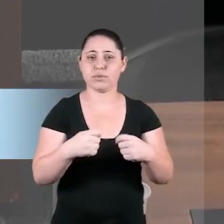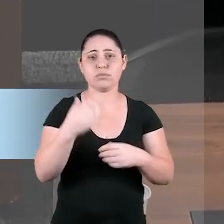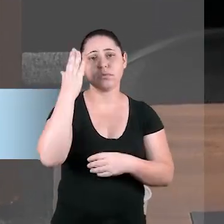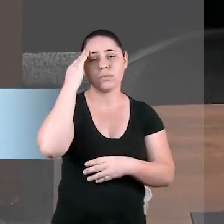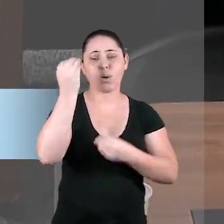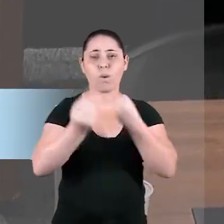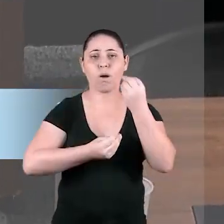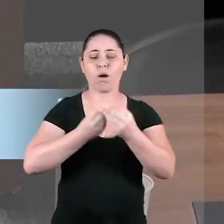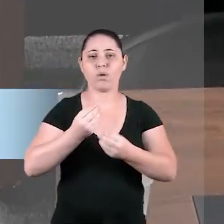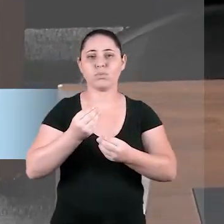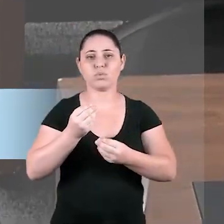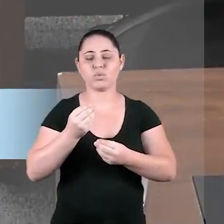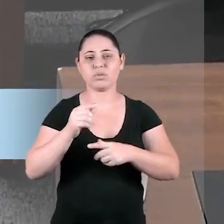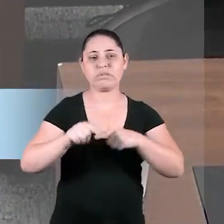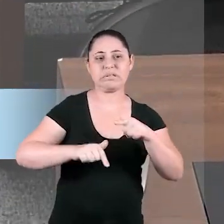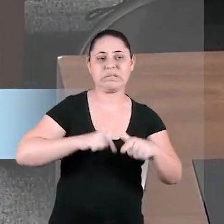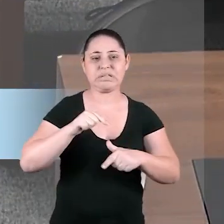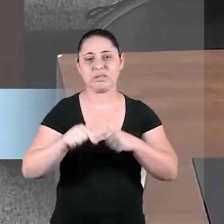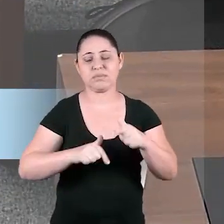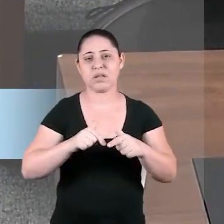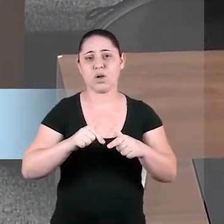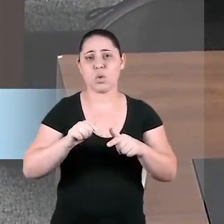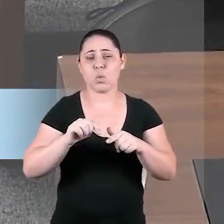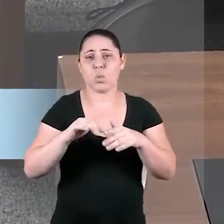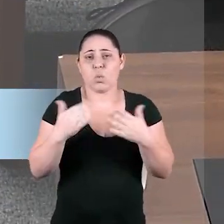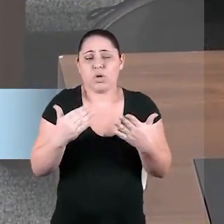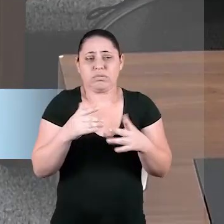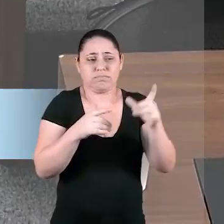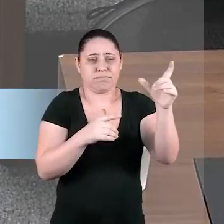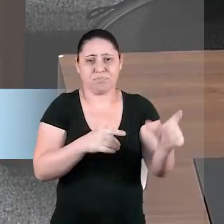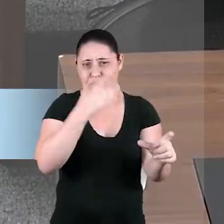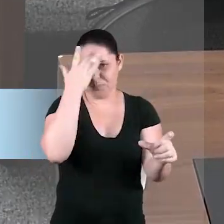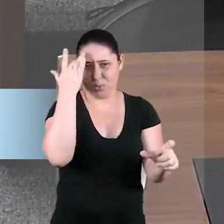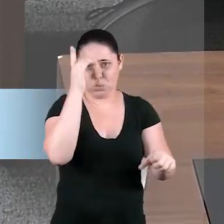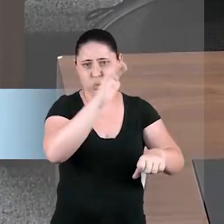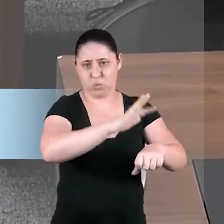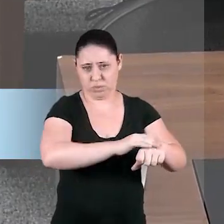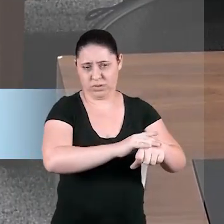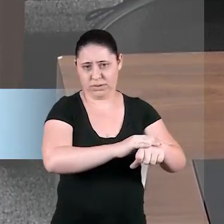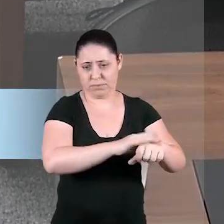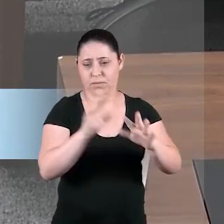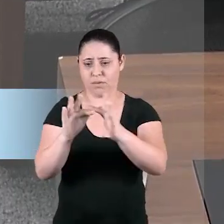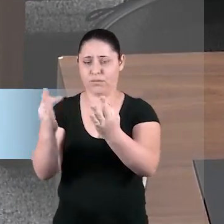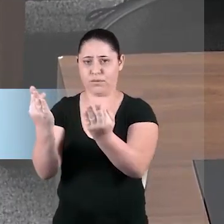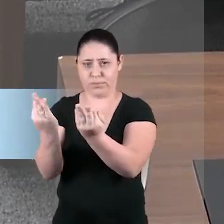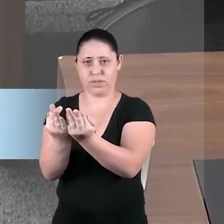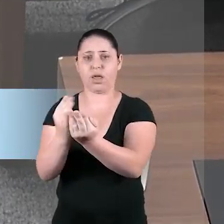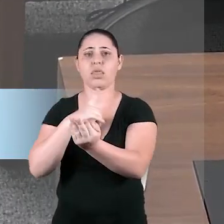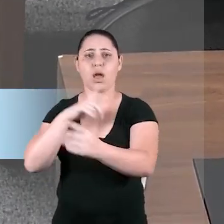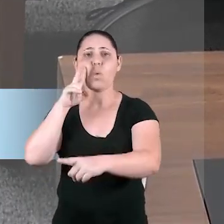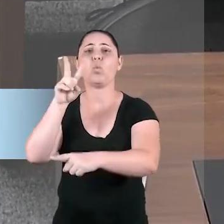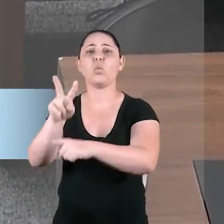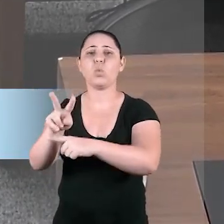esse luto. Então, quando esse paciente e a família, se eles recebem os cuidados paliativos desde o